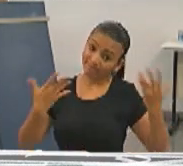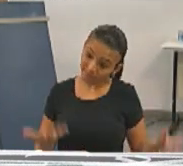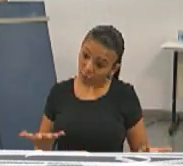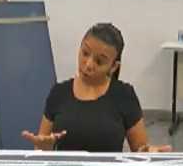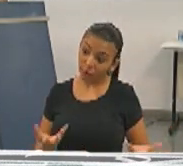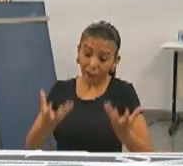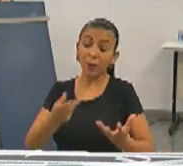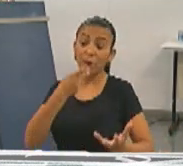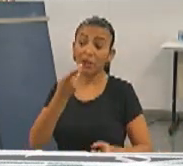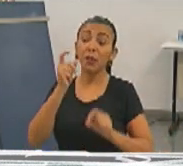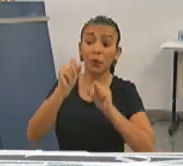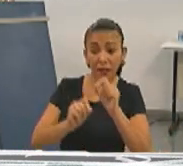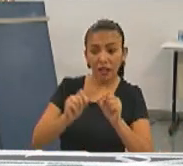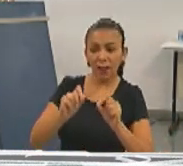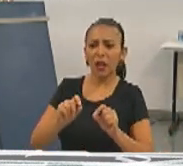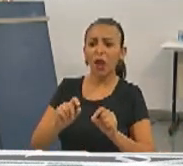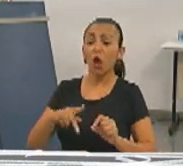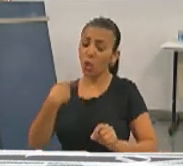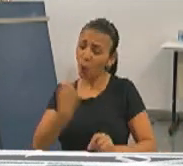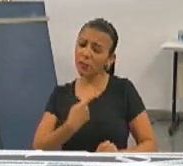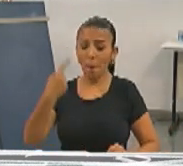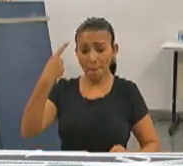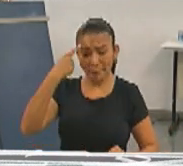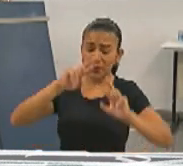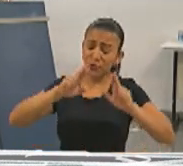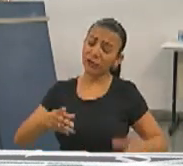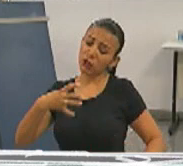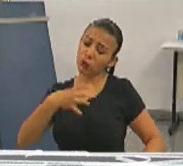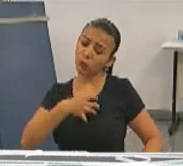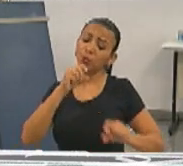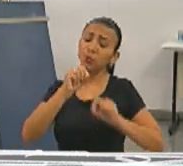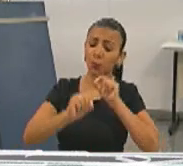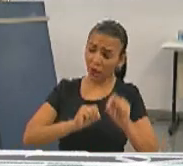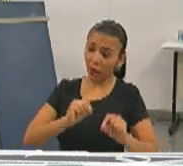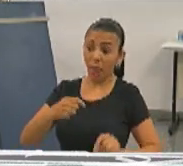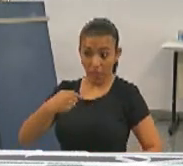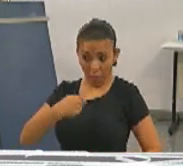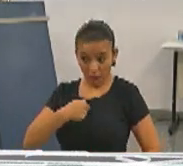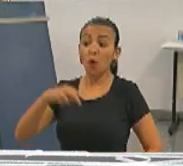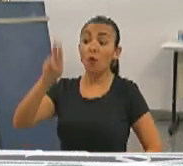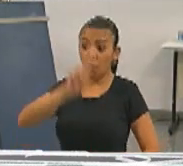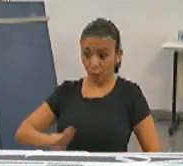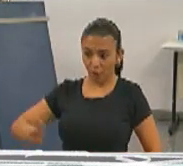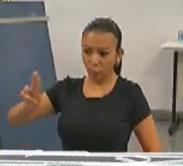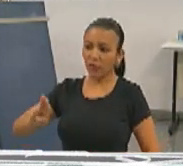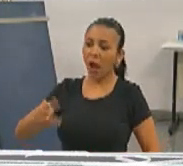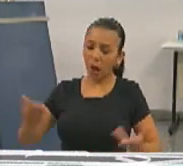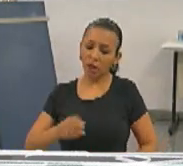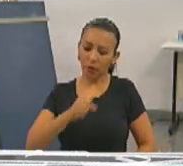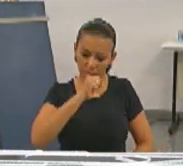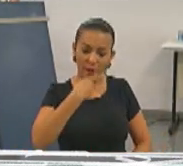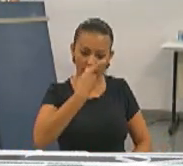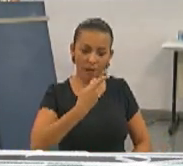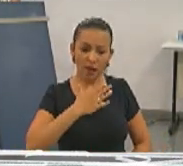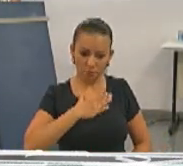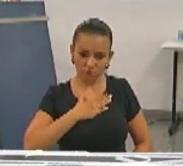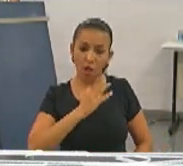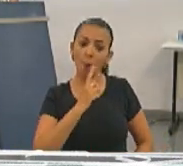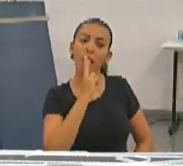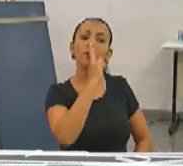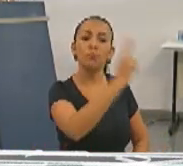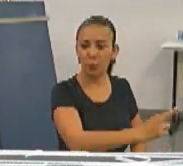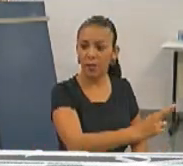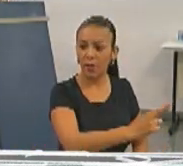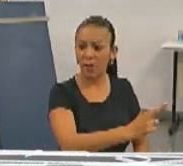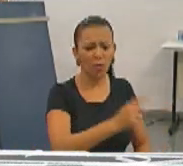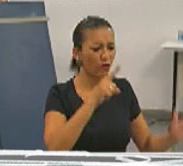o seguinte, talvez a gente pense diferente no seguinte sentido. Eu vou usar a tréplica para fazer uma tréplica e não uma pergunta